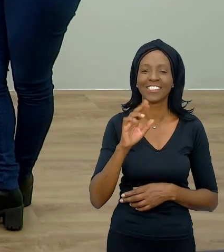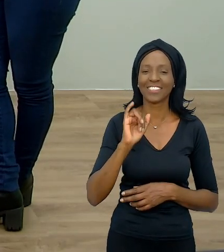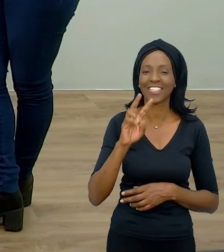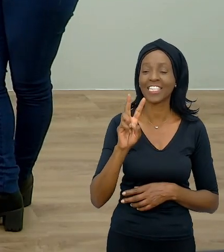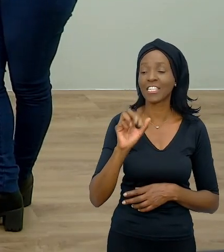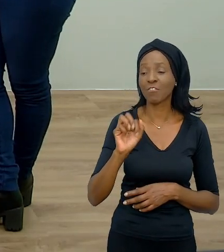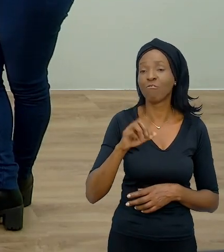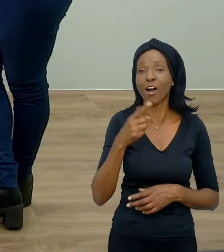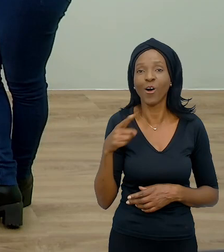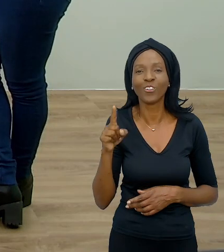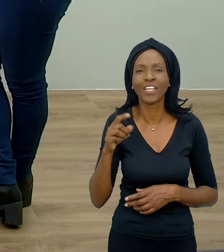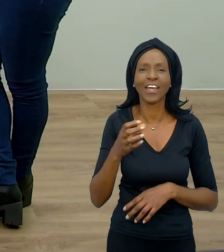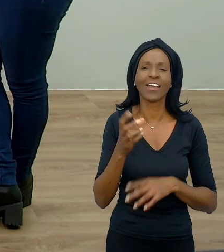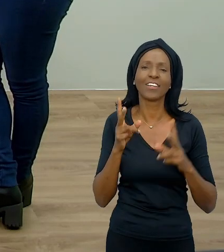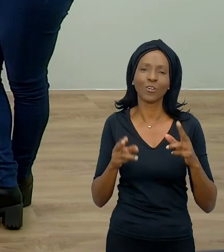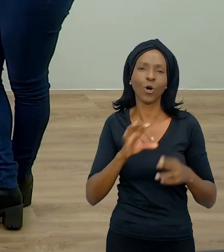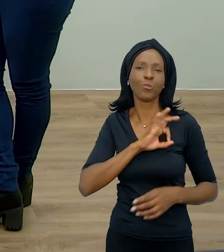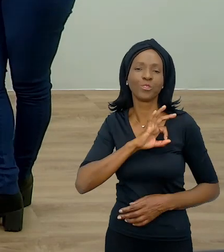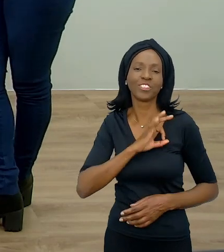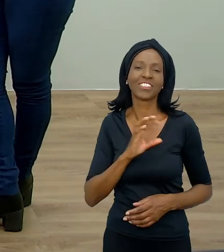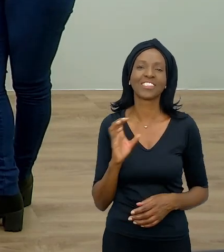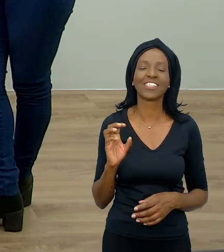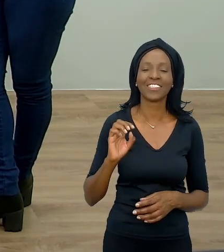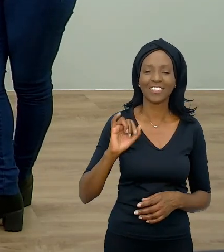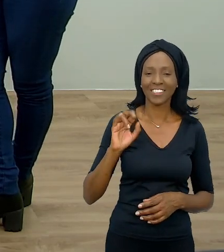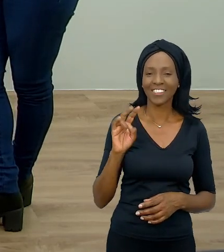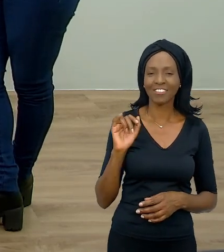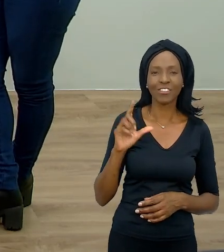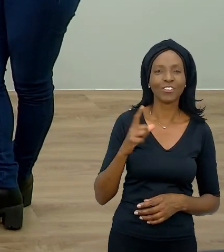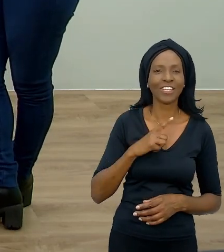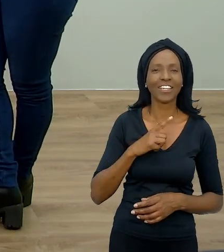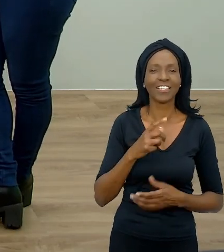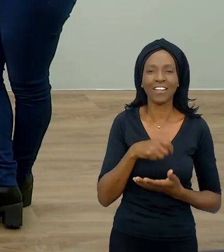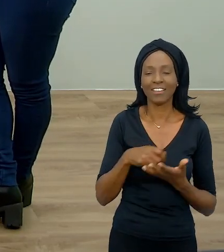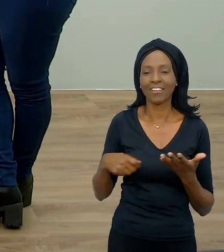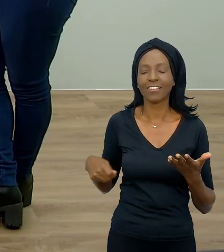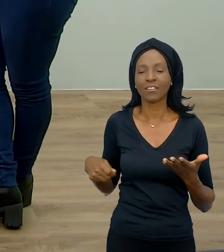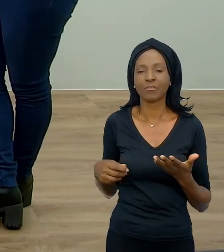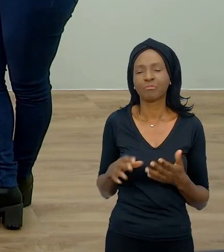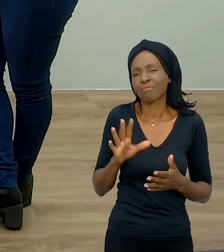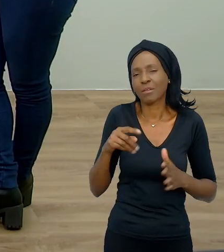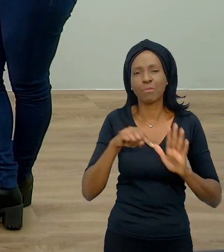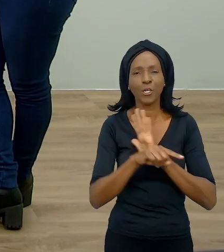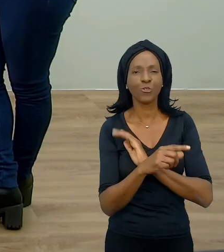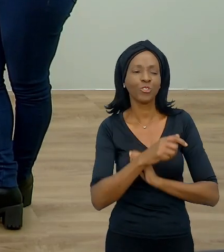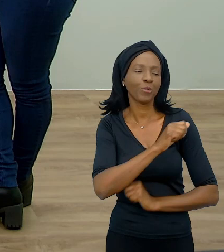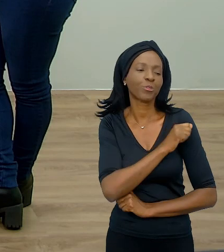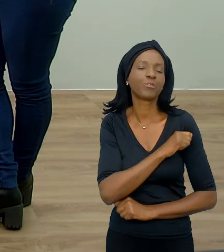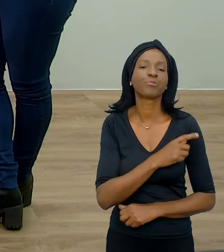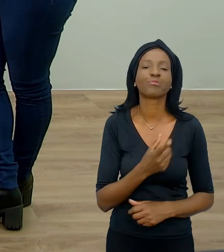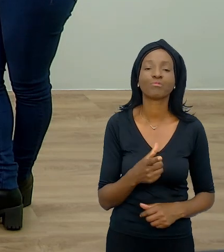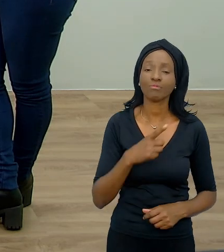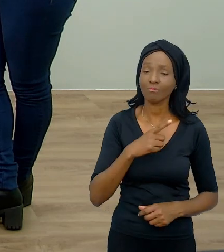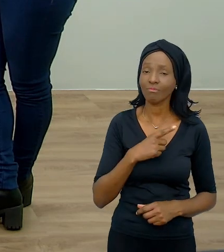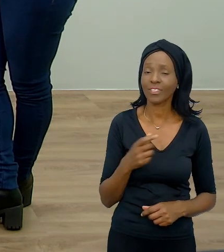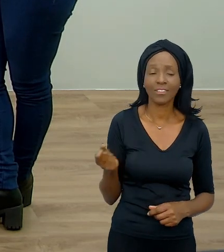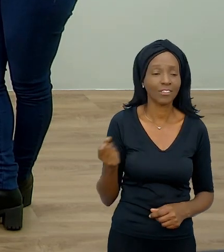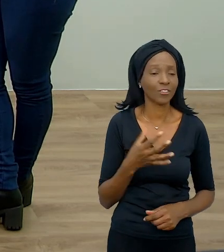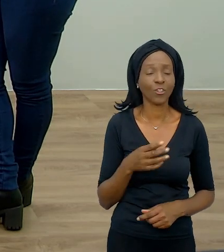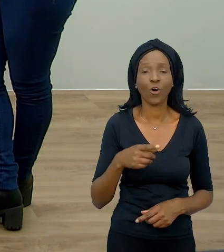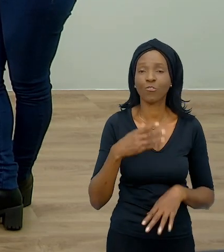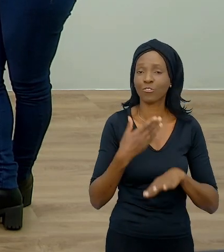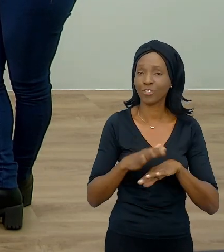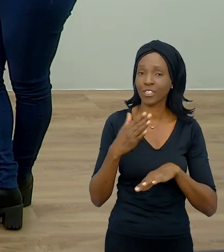para os estudantes qual é o termo que eles preferem. E aí surge uma questão também para eles aprenderem